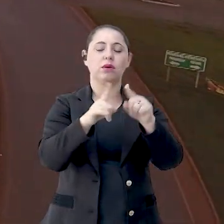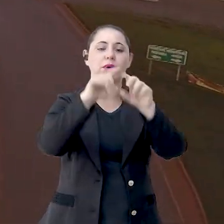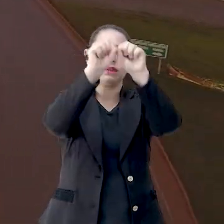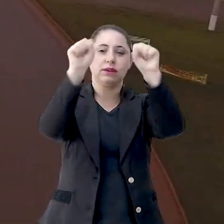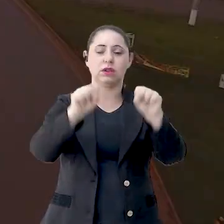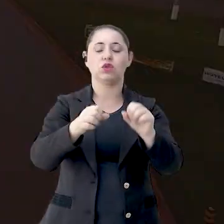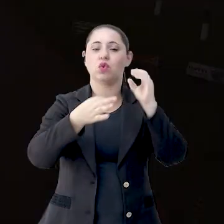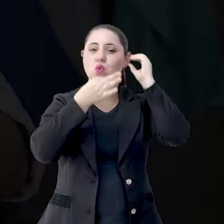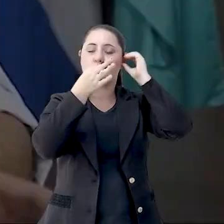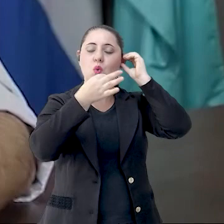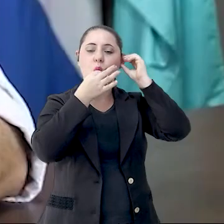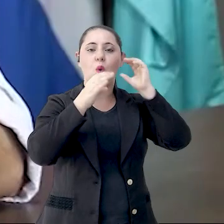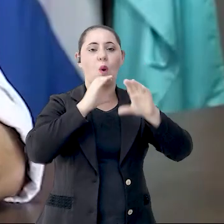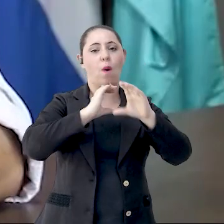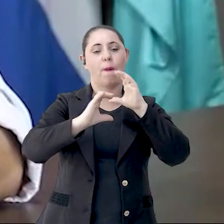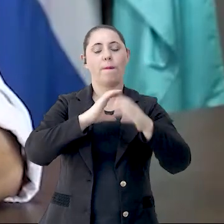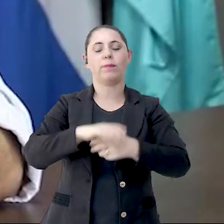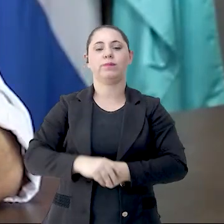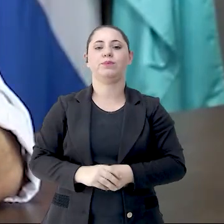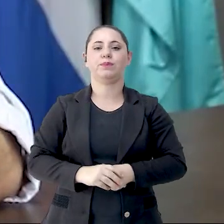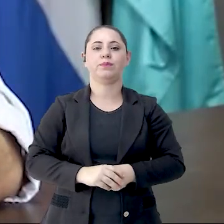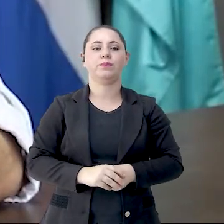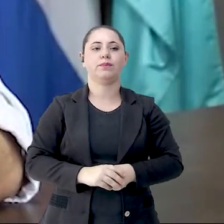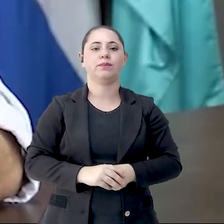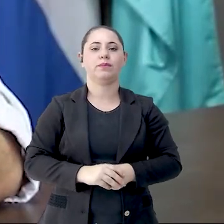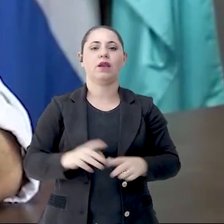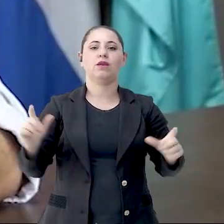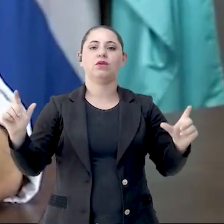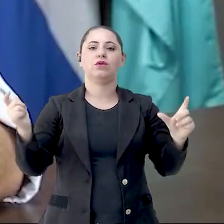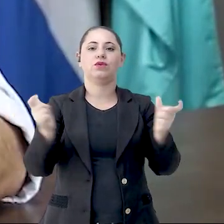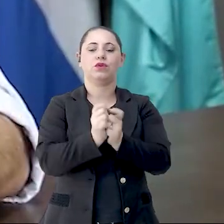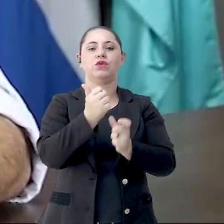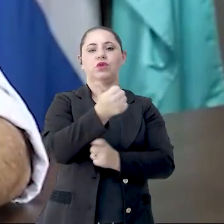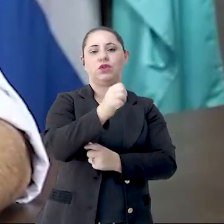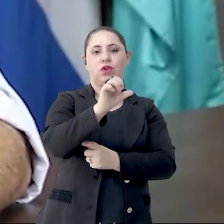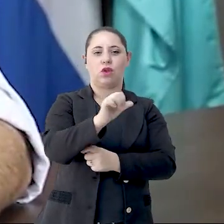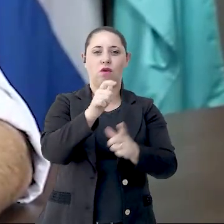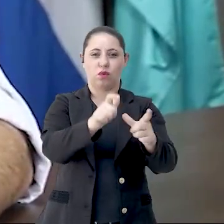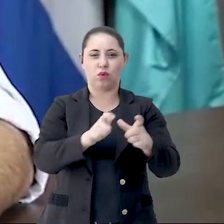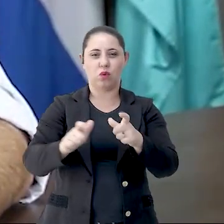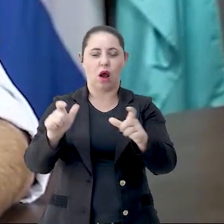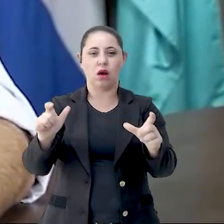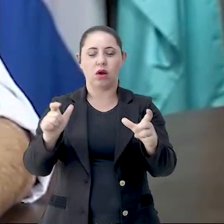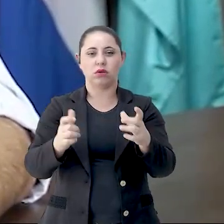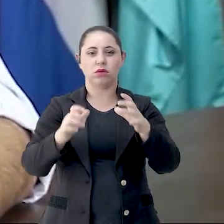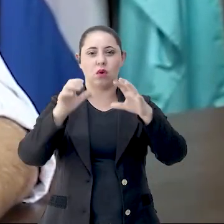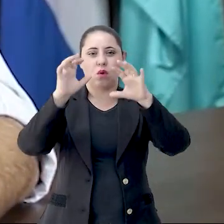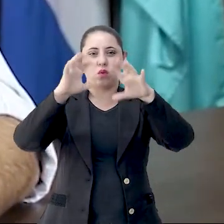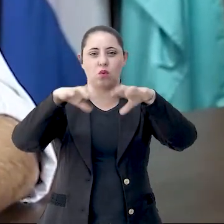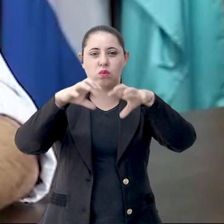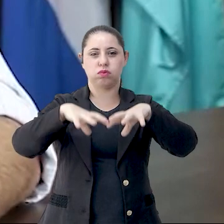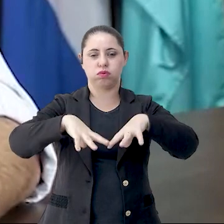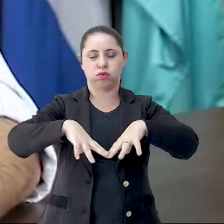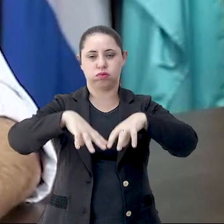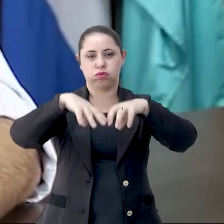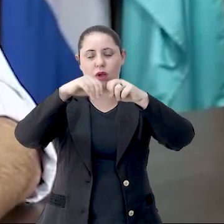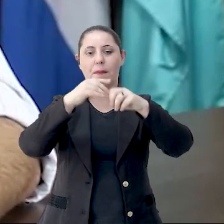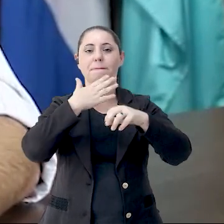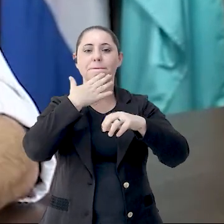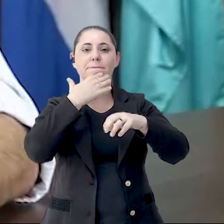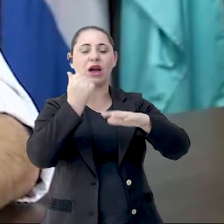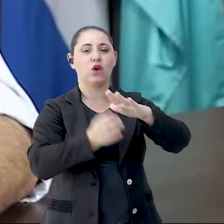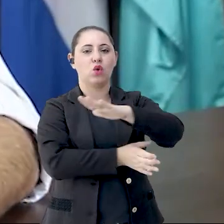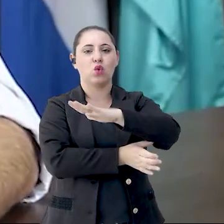radiocomunicação. Vamos diminuir 19 pontos de alagamento, melhorar a coleta de águas pluviais em todo o